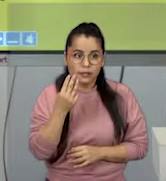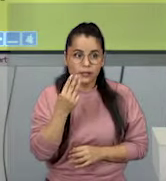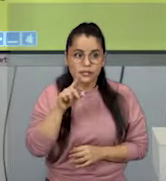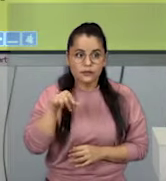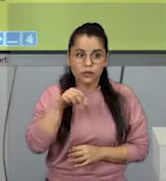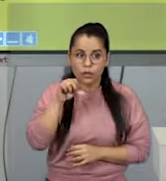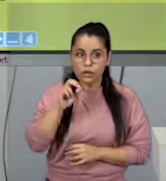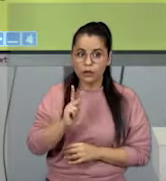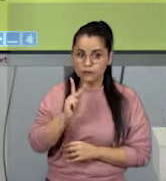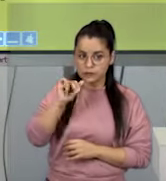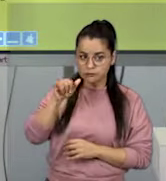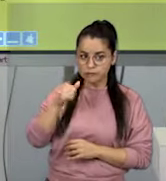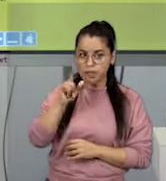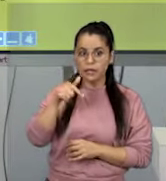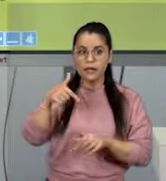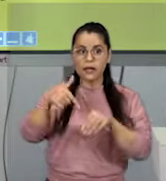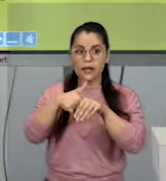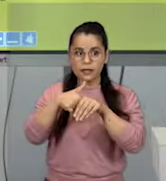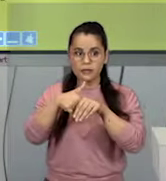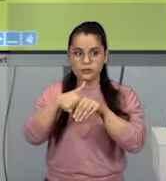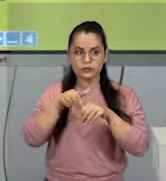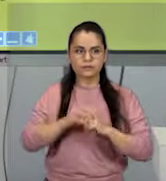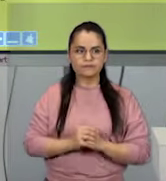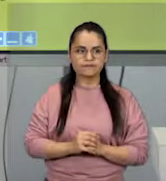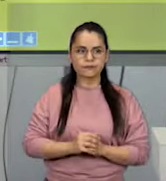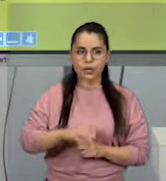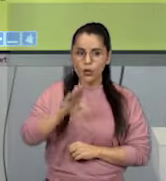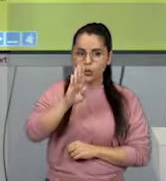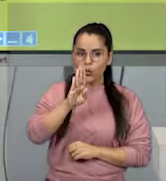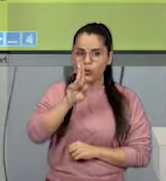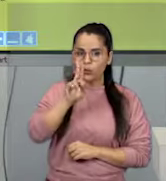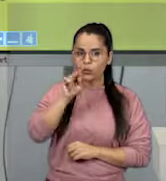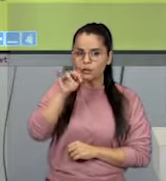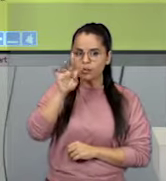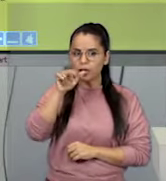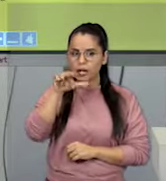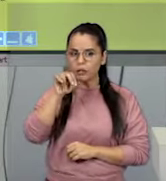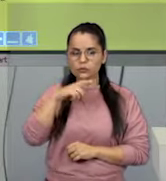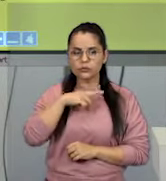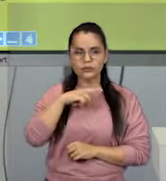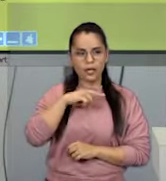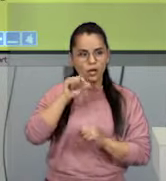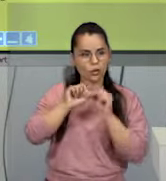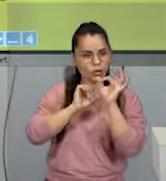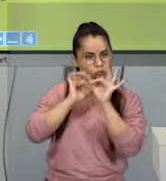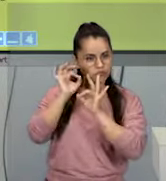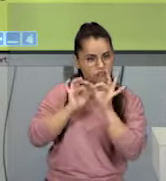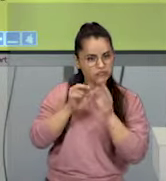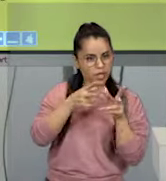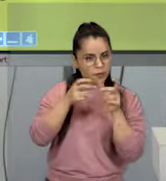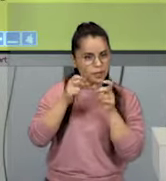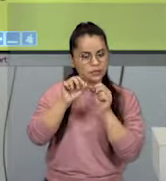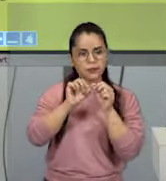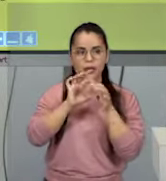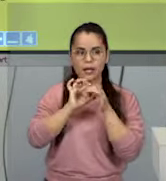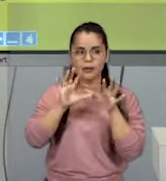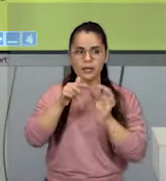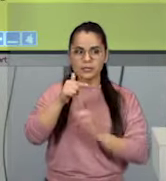eu vou que estão era gasolina para o butano nós Montamos aquela regra de três e percebemos que